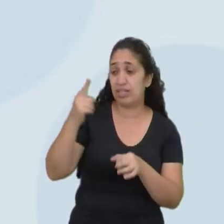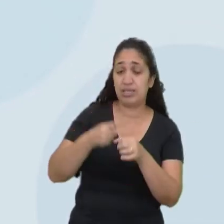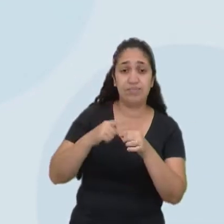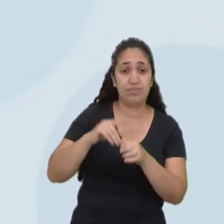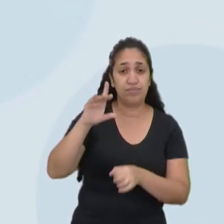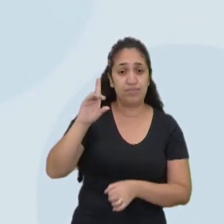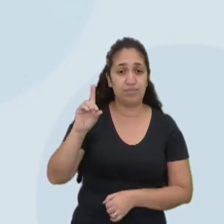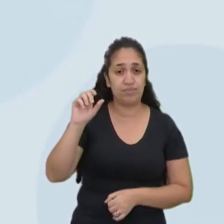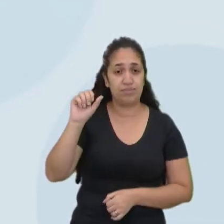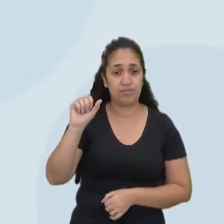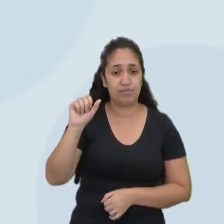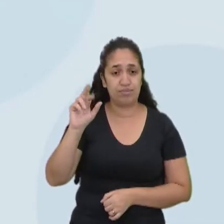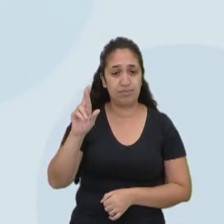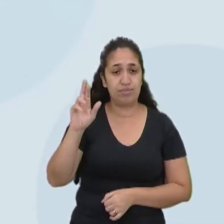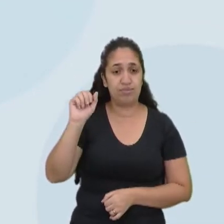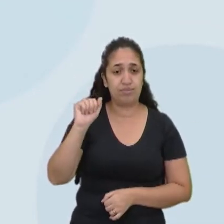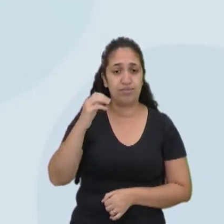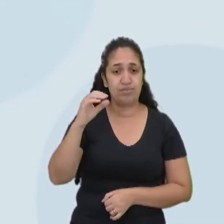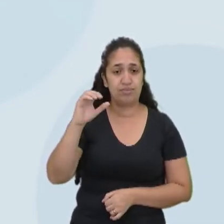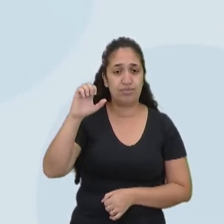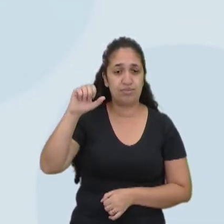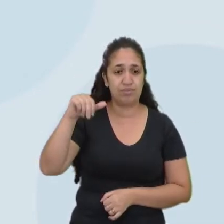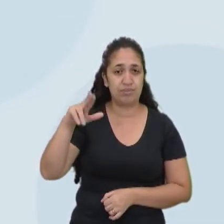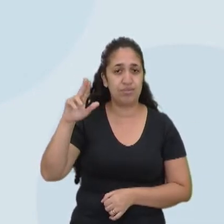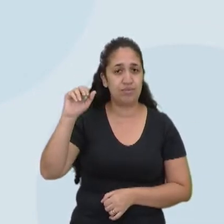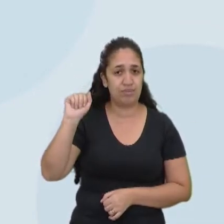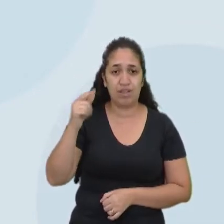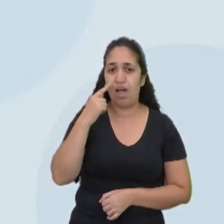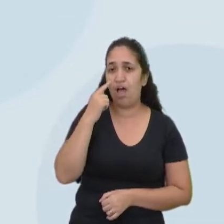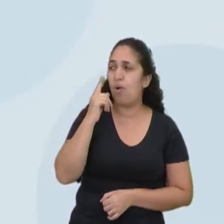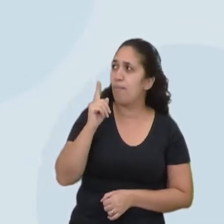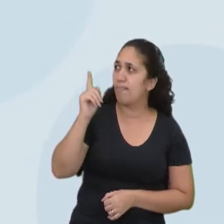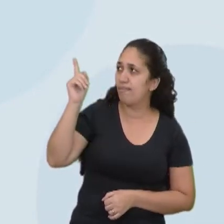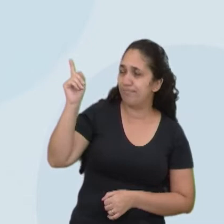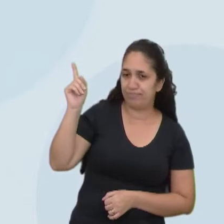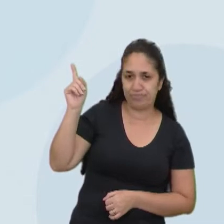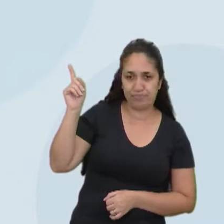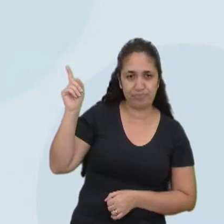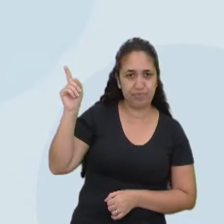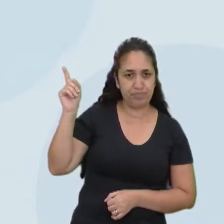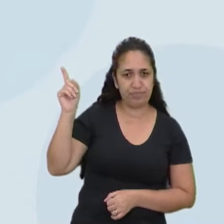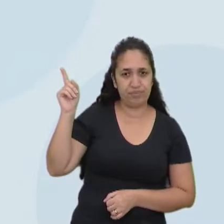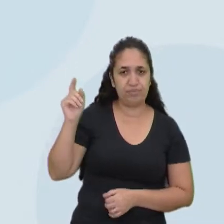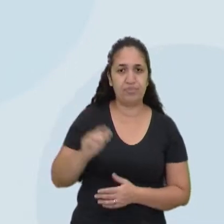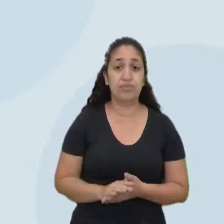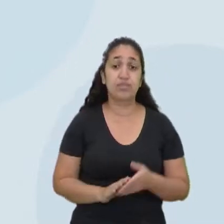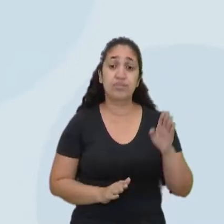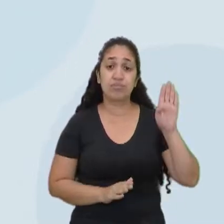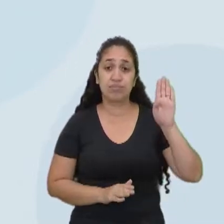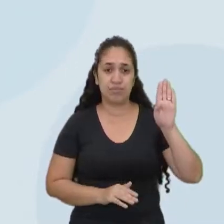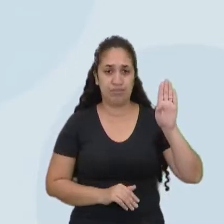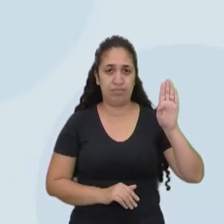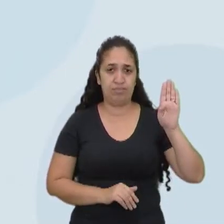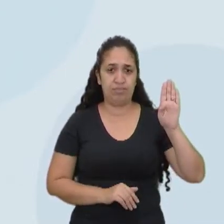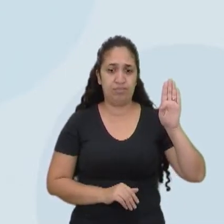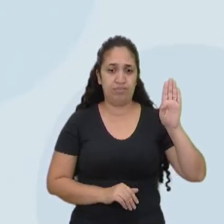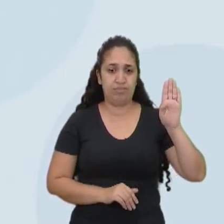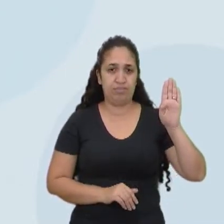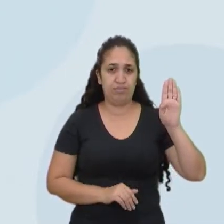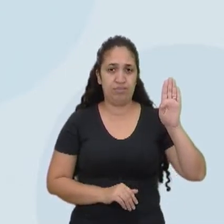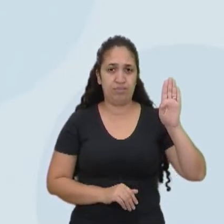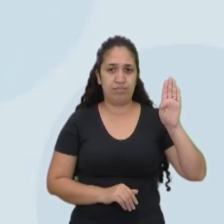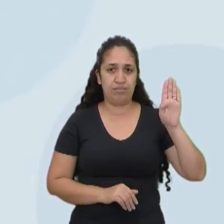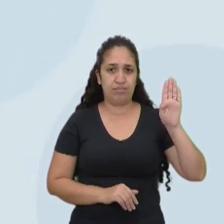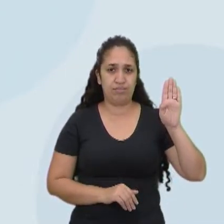Então houve lá um colapso de solo que a gente observa aí na imagem. No item B, né, nós temos aí, né,